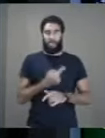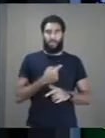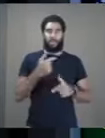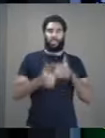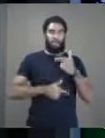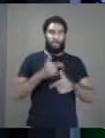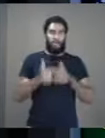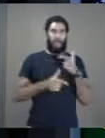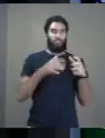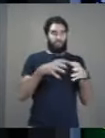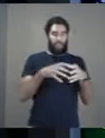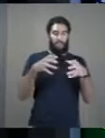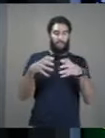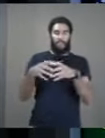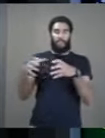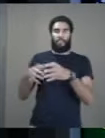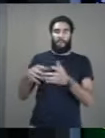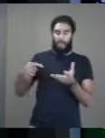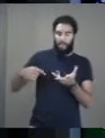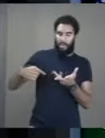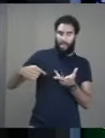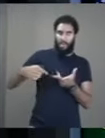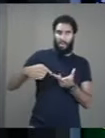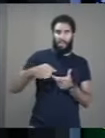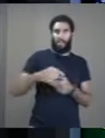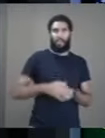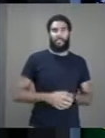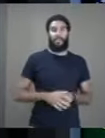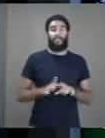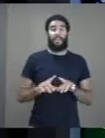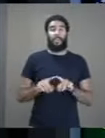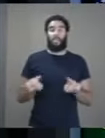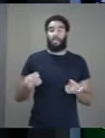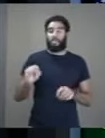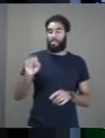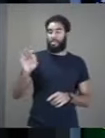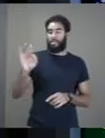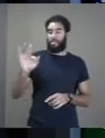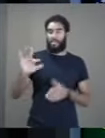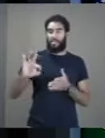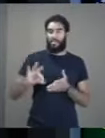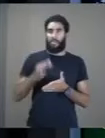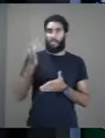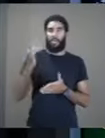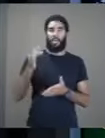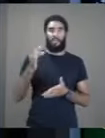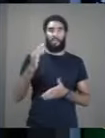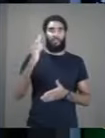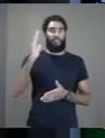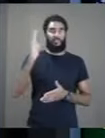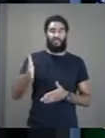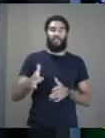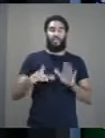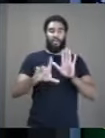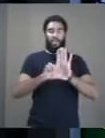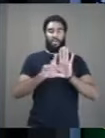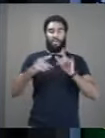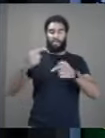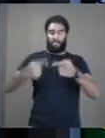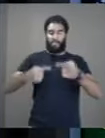tudo. E numa canetada o STF vai lá, numa lei que foi debatida